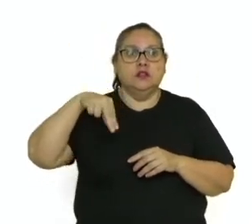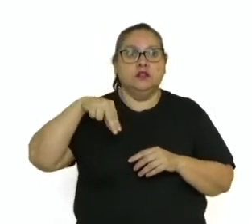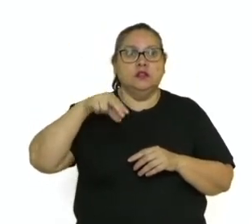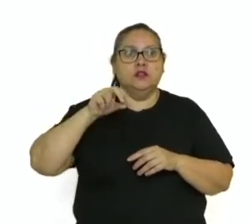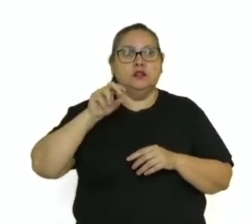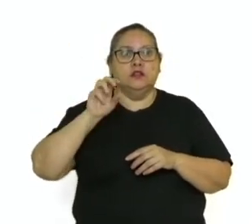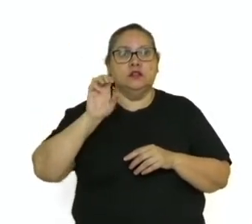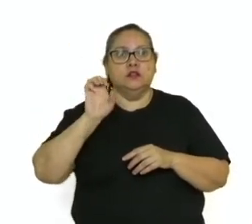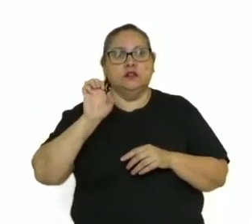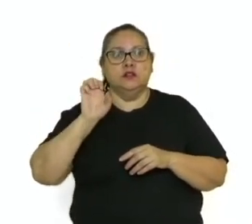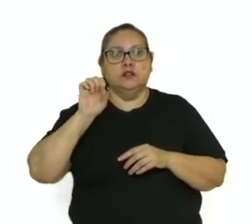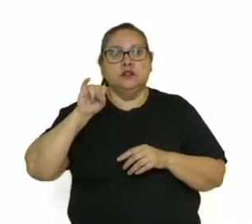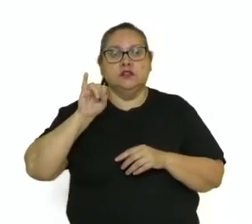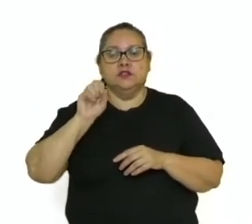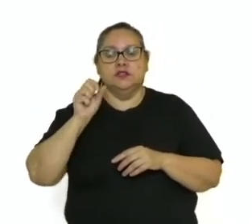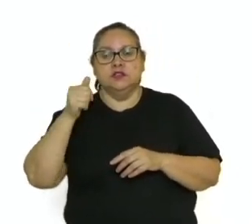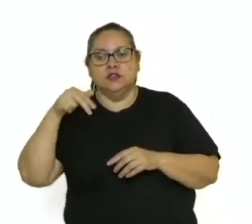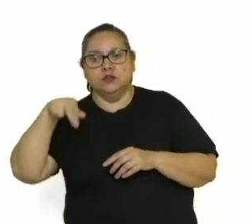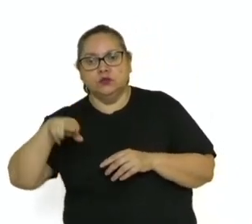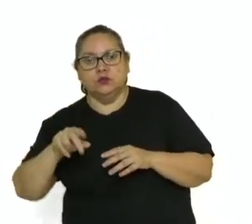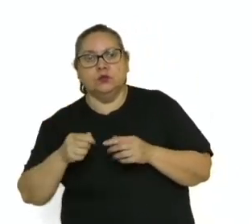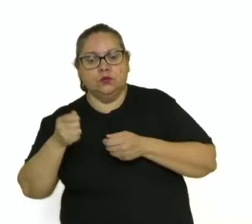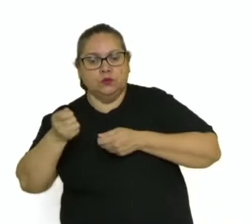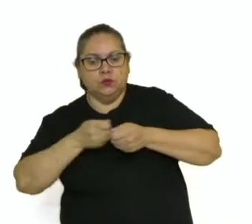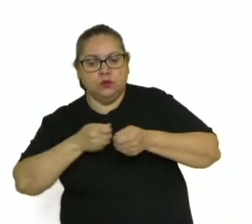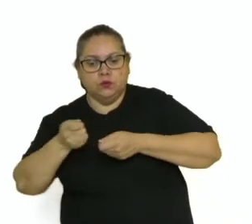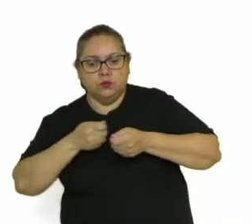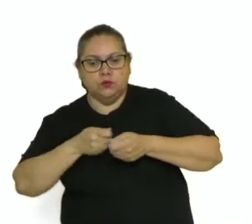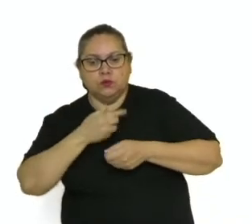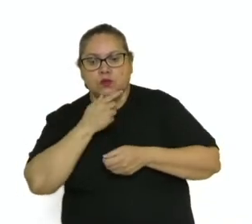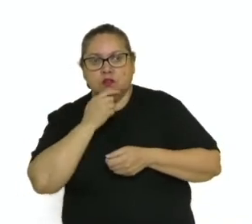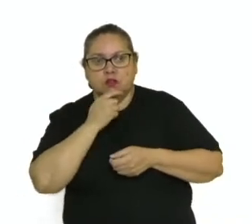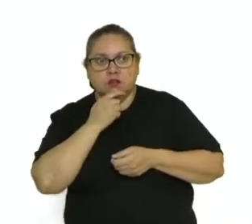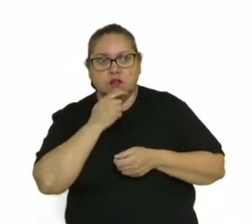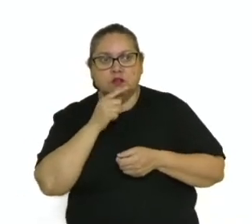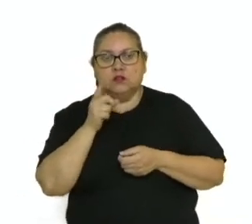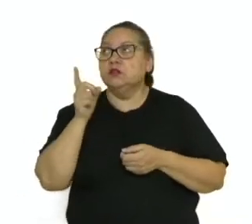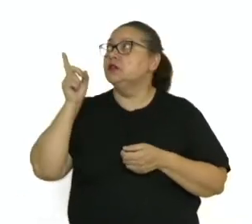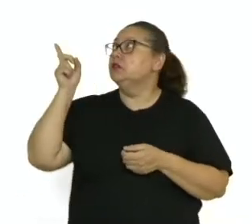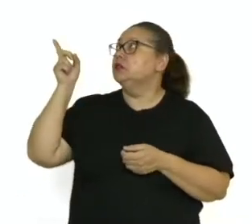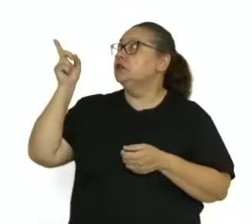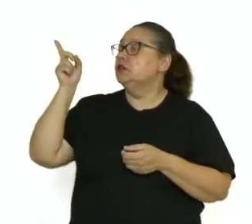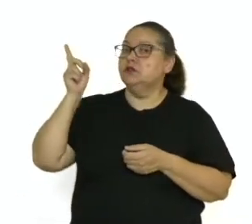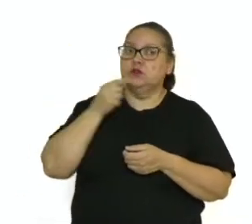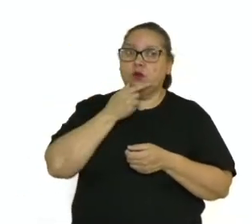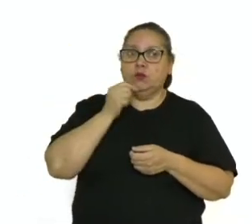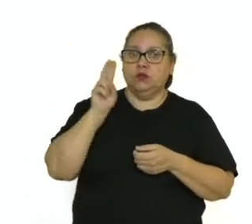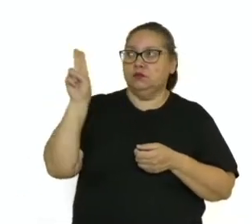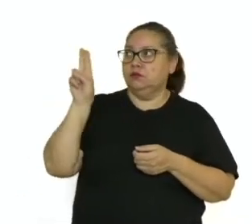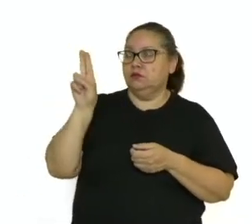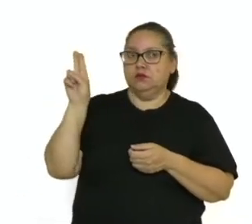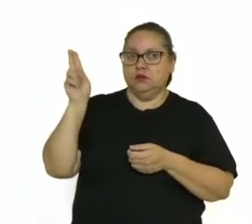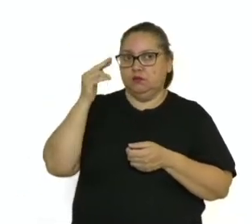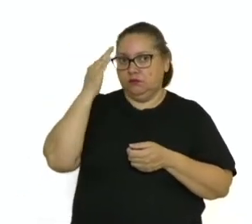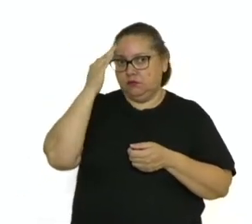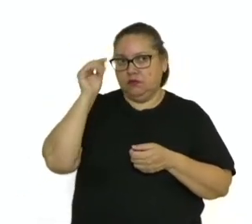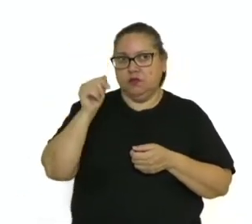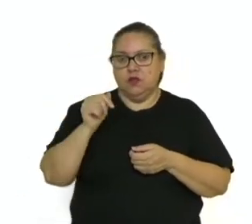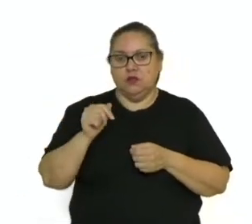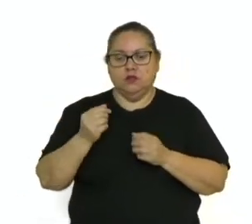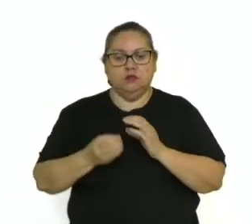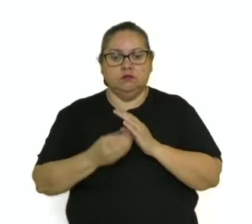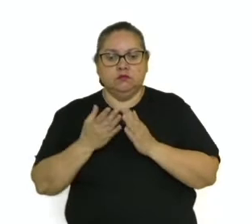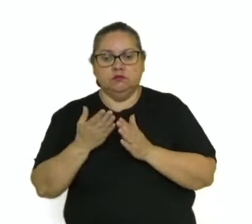Unidos. Esse sistema foi elaborado pelo economista inglês John Maynard Keynes, que